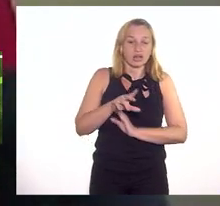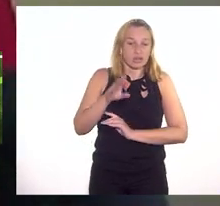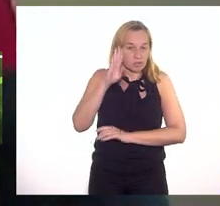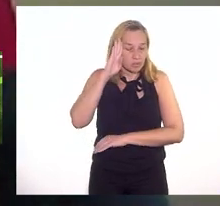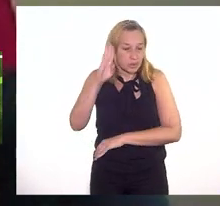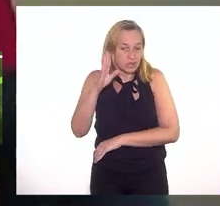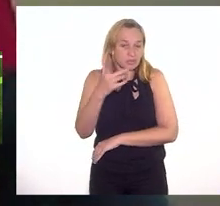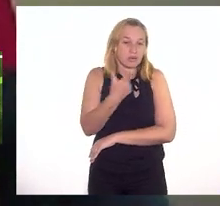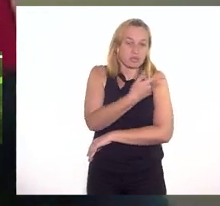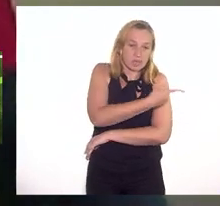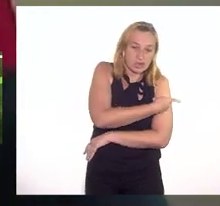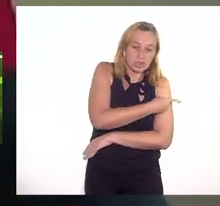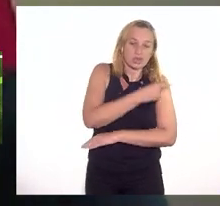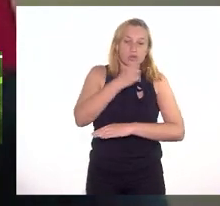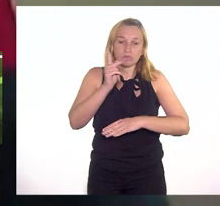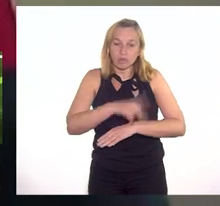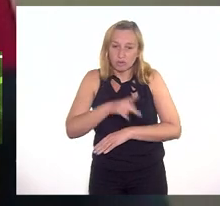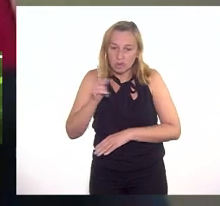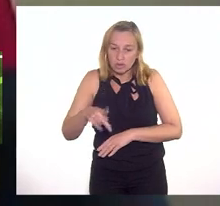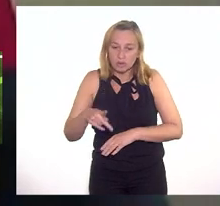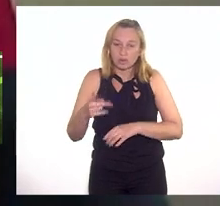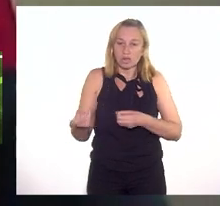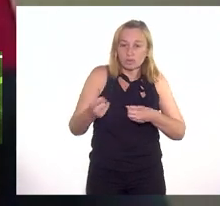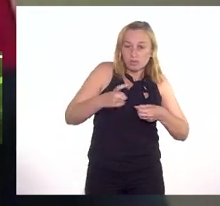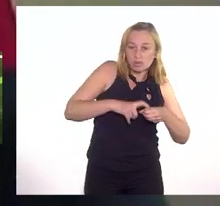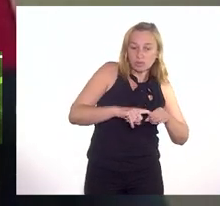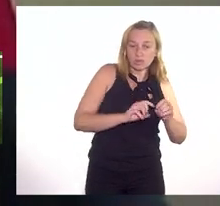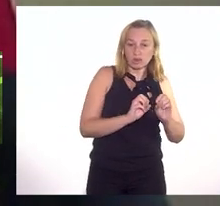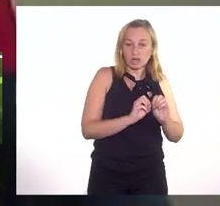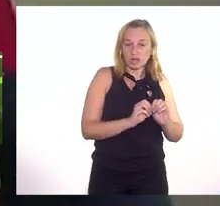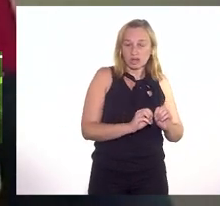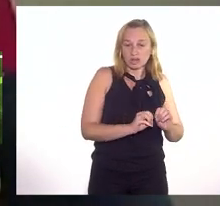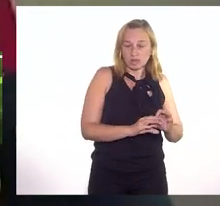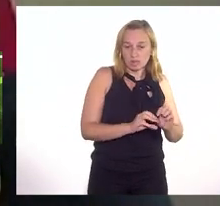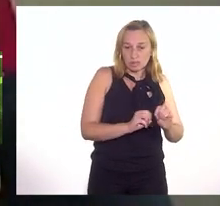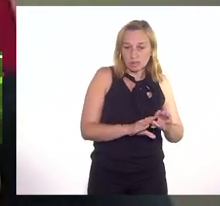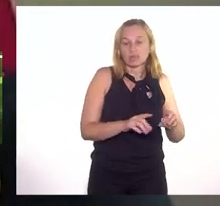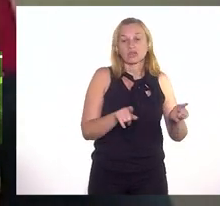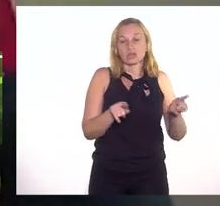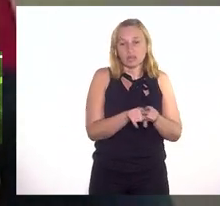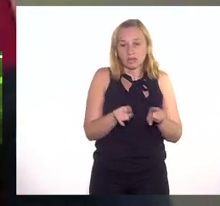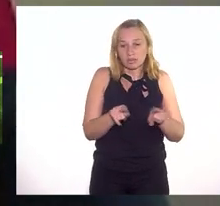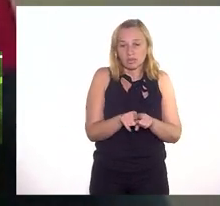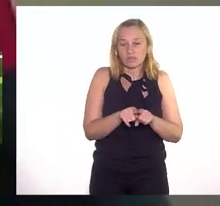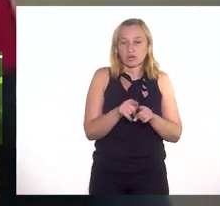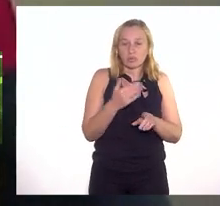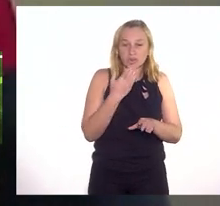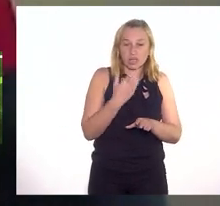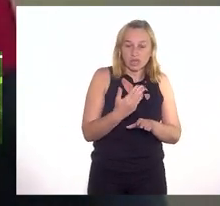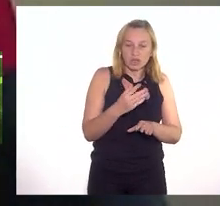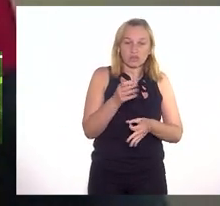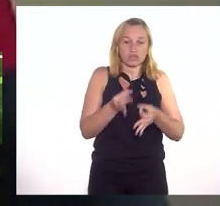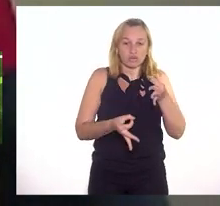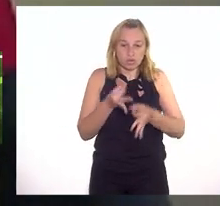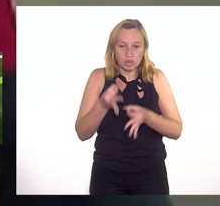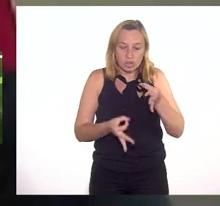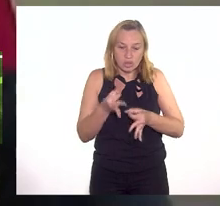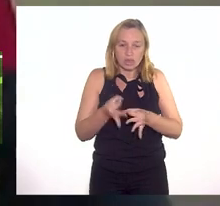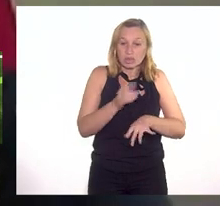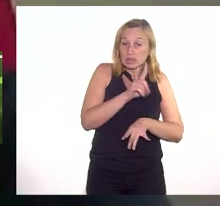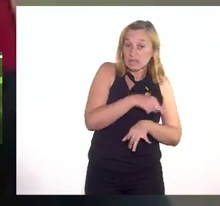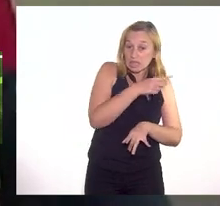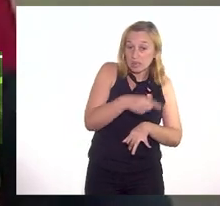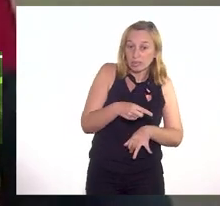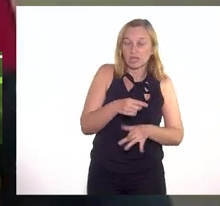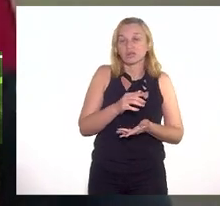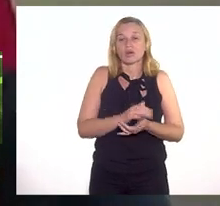dos professores, considerando aí o retorno às aulas. Né? Aí vem uma medida judicial que determina o